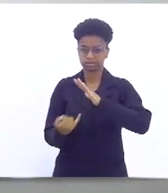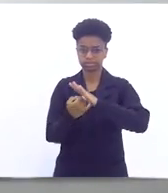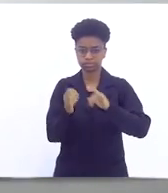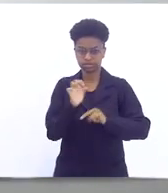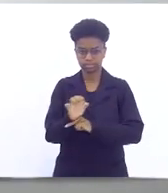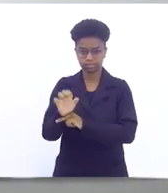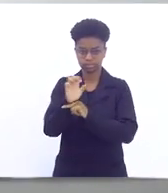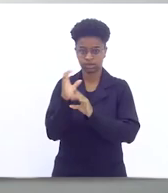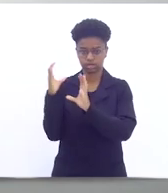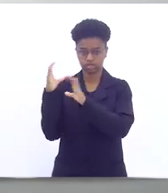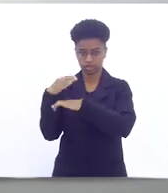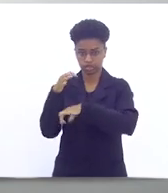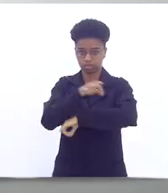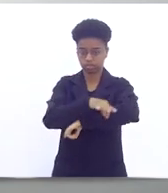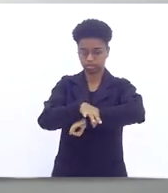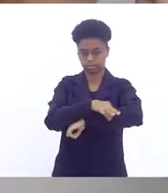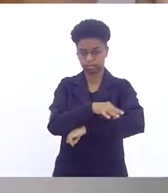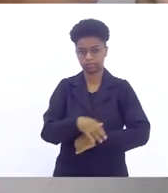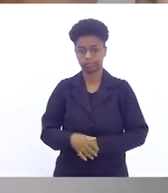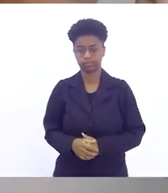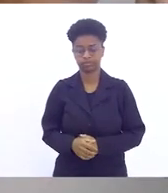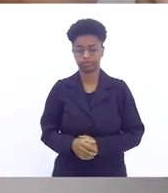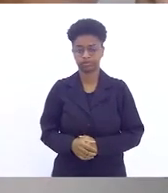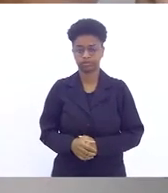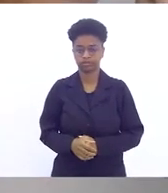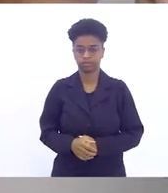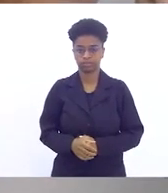Instituto Estadual Engenharia e arquitetura